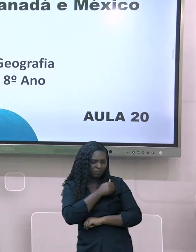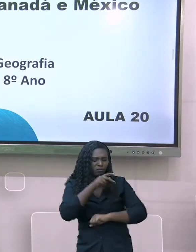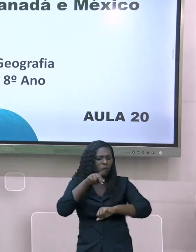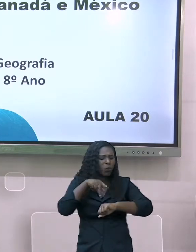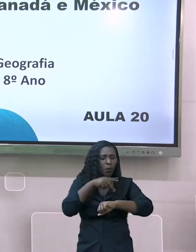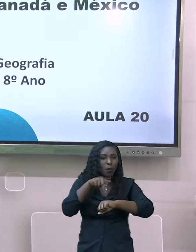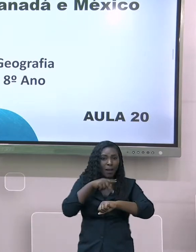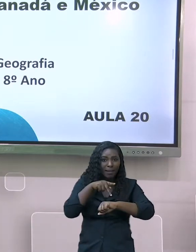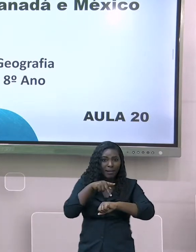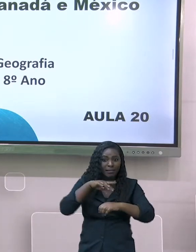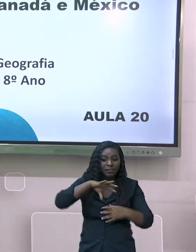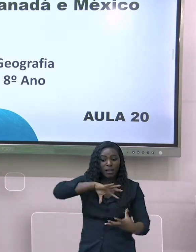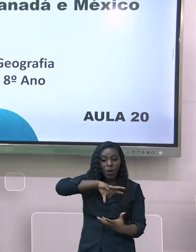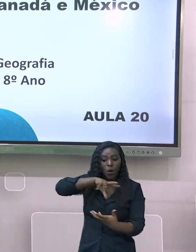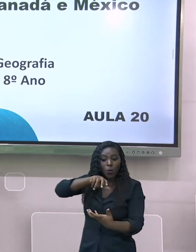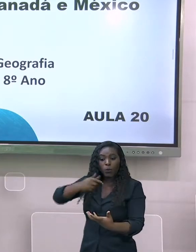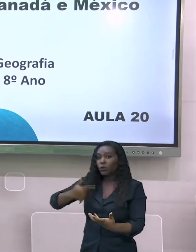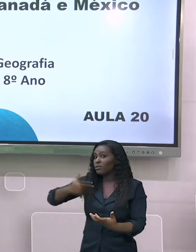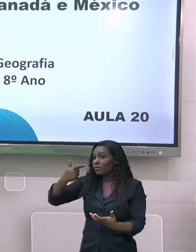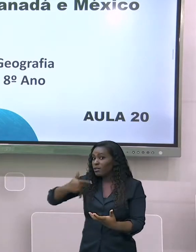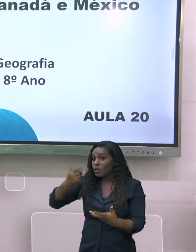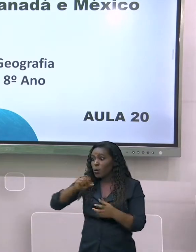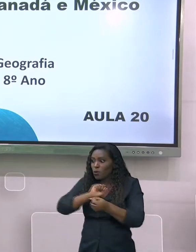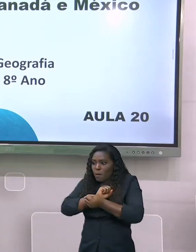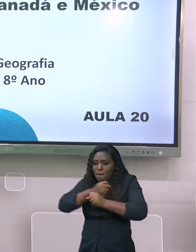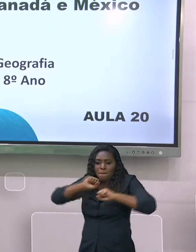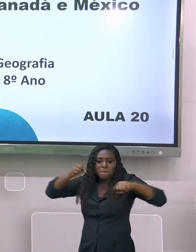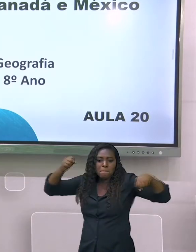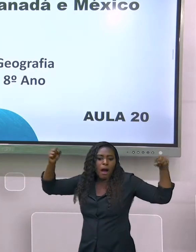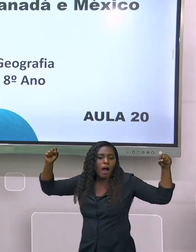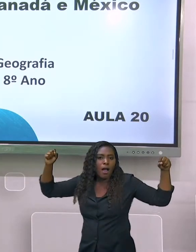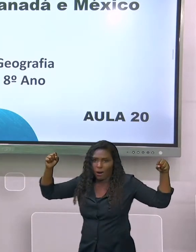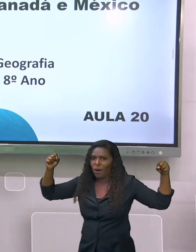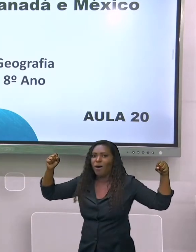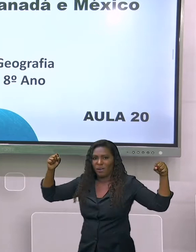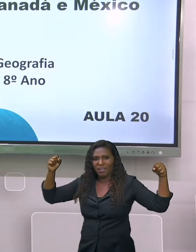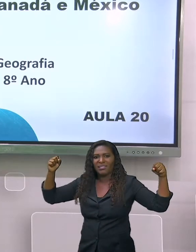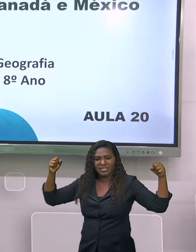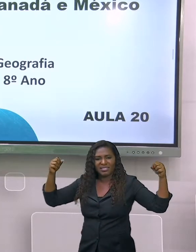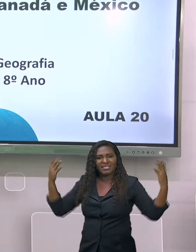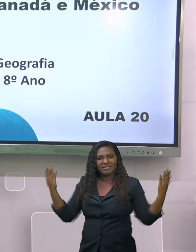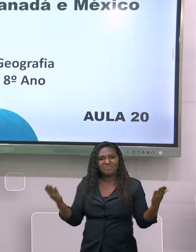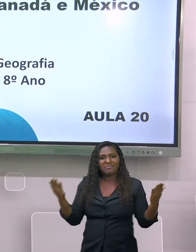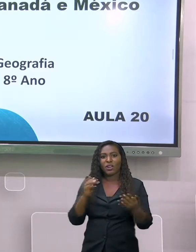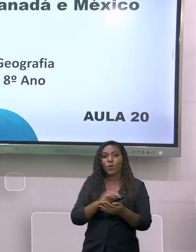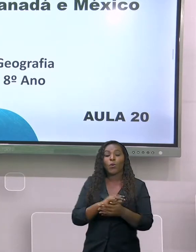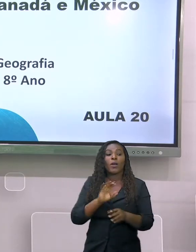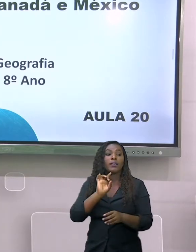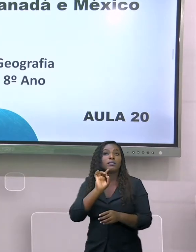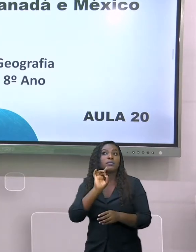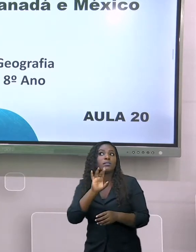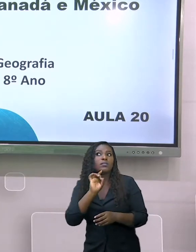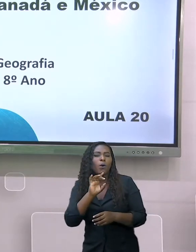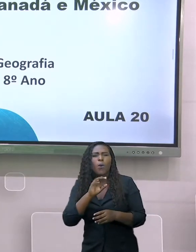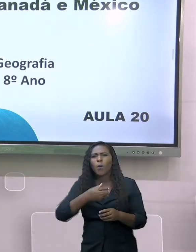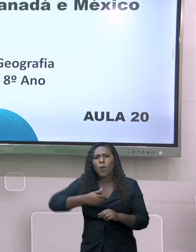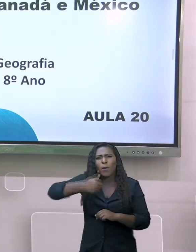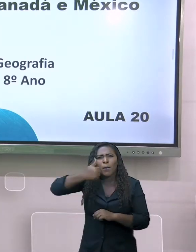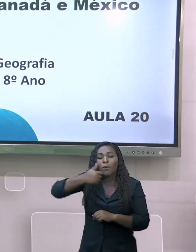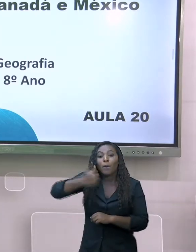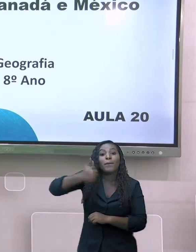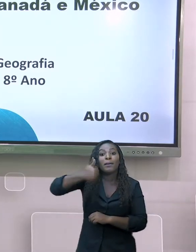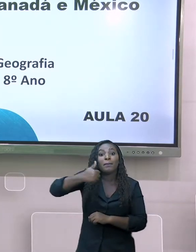maior país do mundo em extensão, o Canadá só perde para